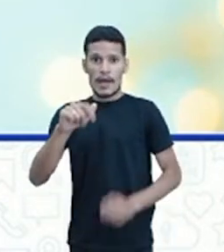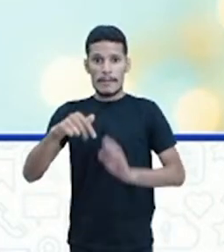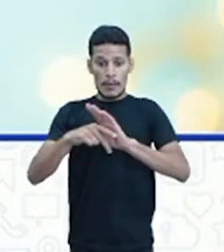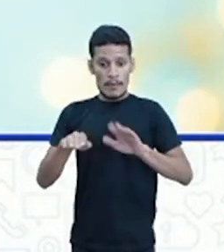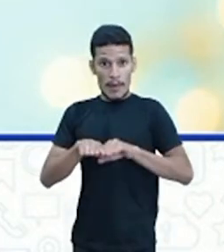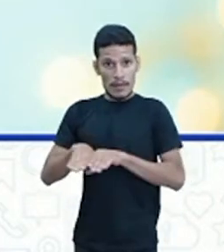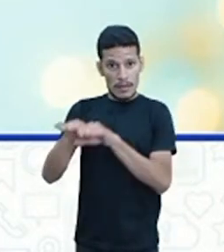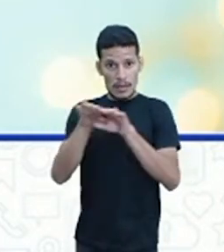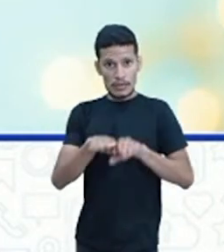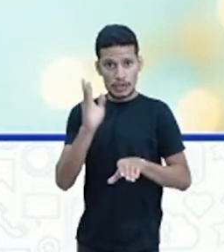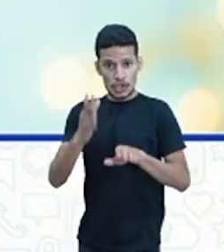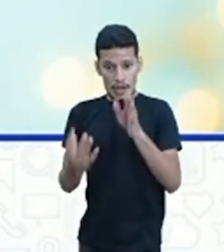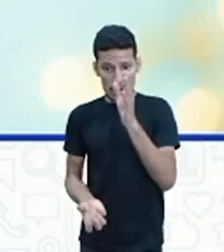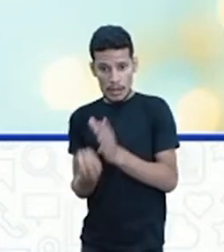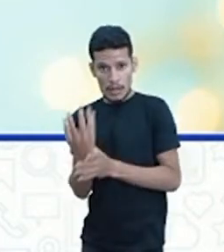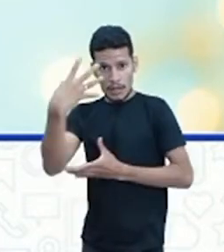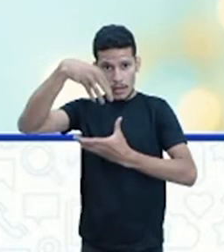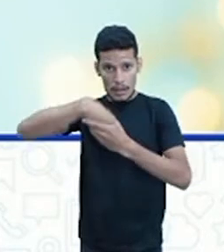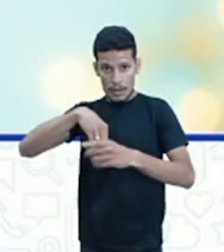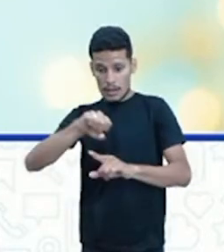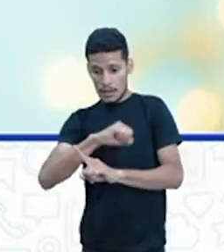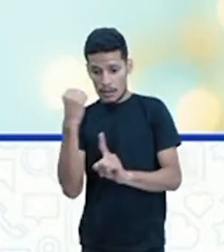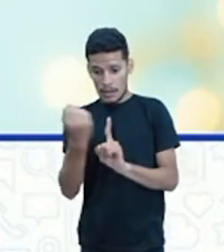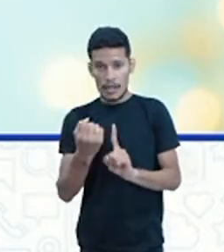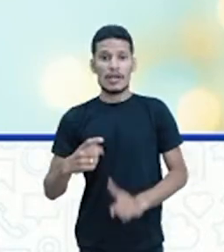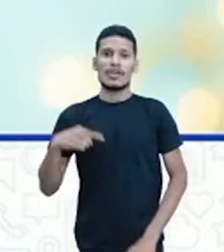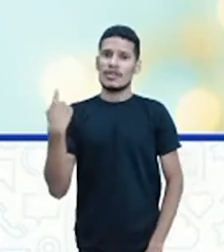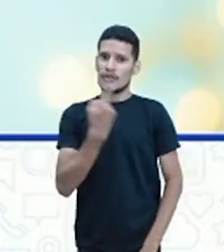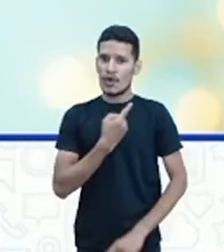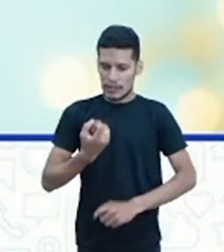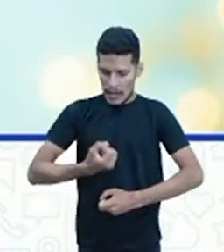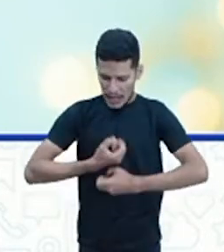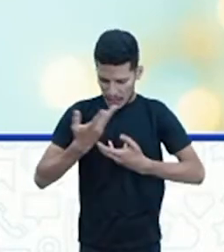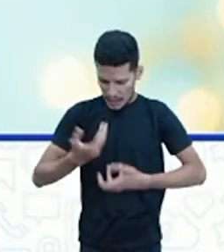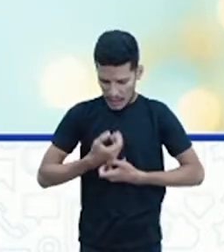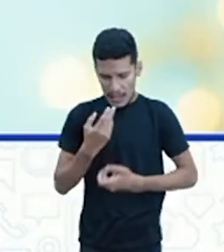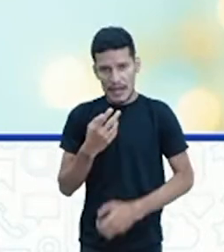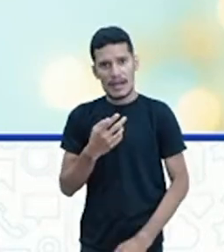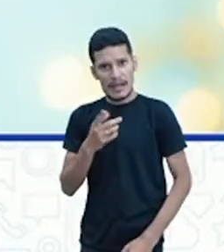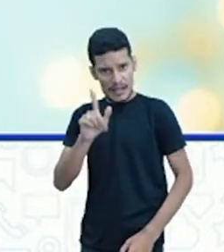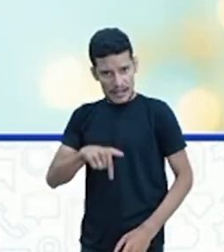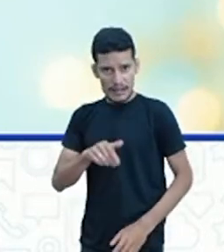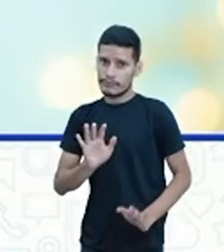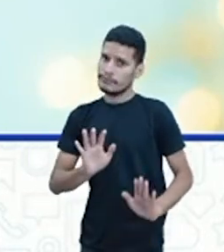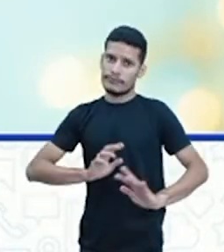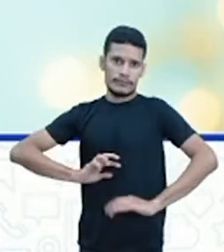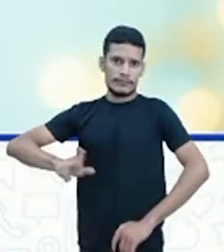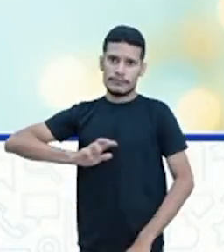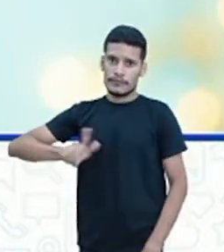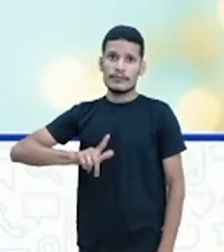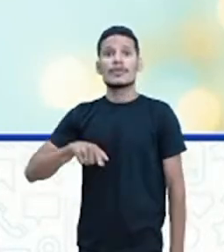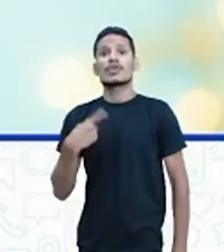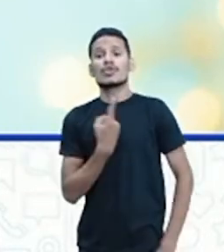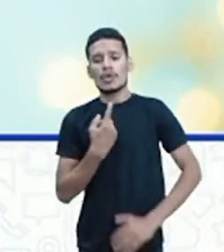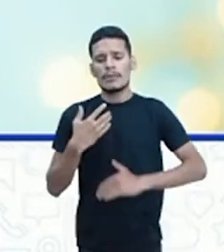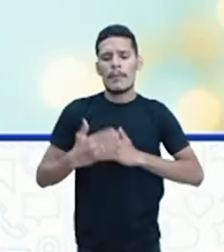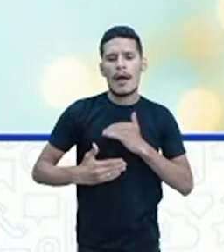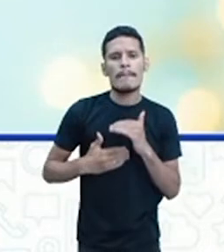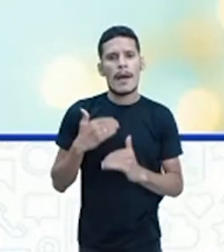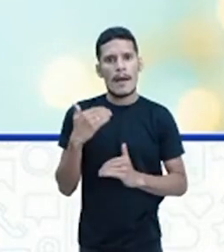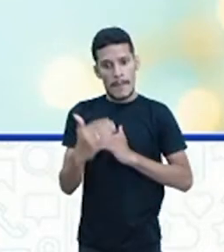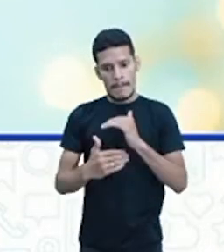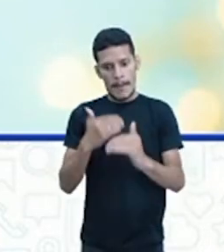como eu posso dizer, nós não nascemos reproduzindo estereótipos ou consumindo estereótipos. É uma construção